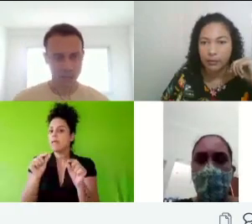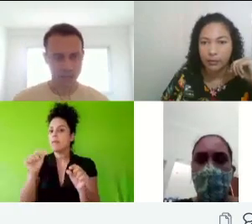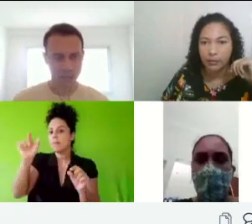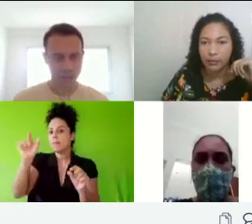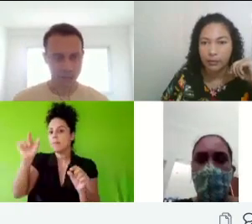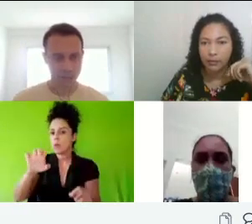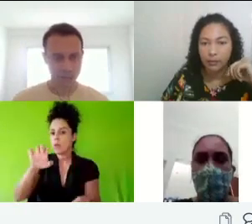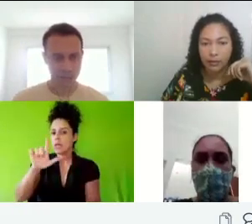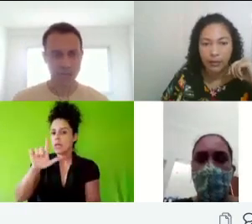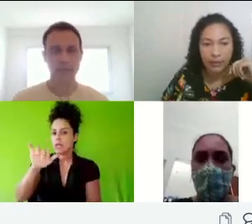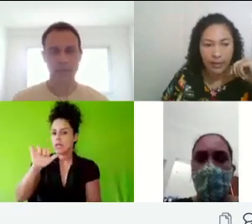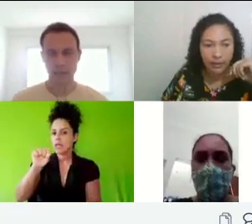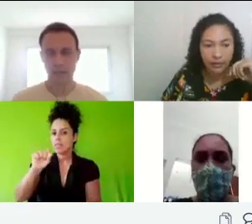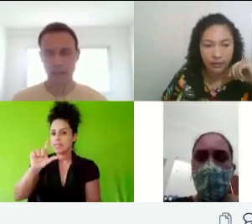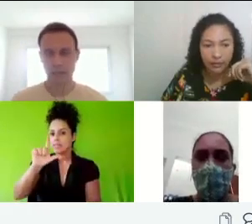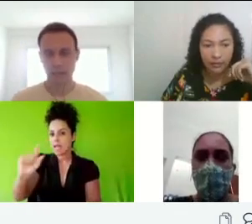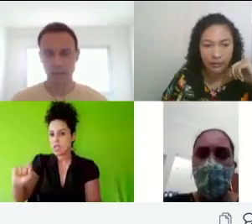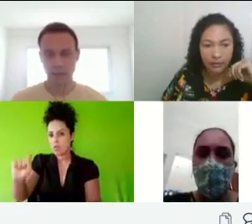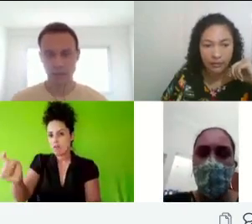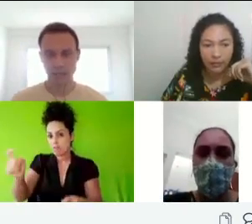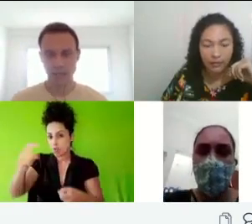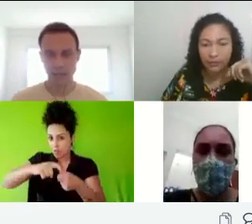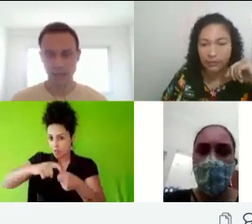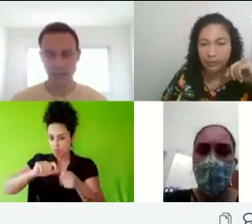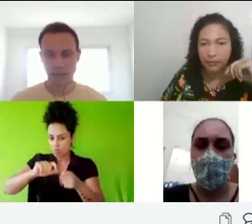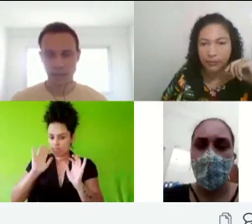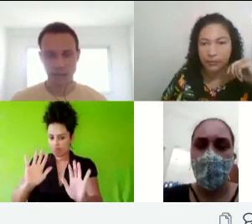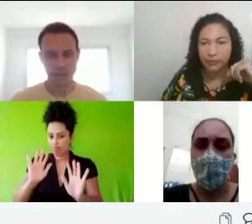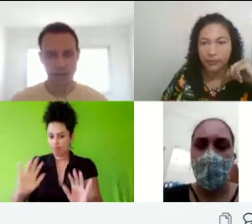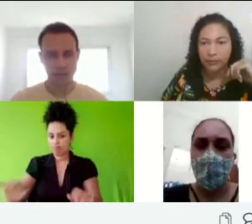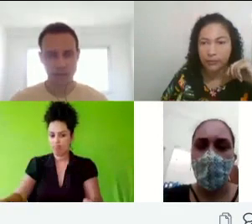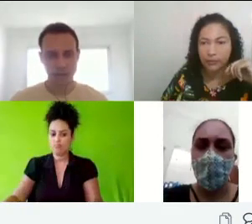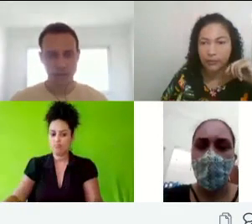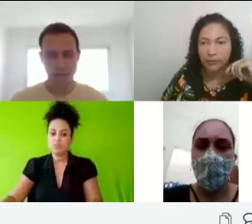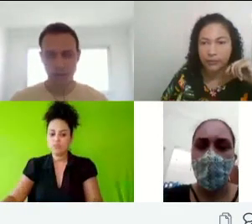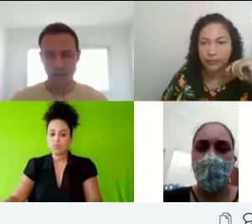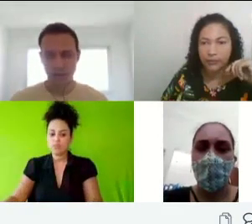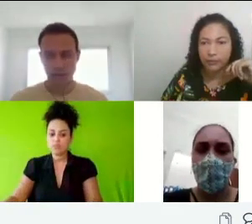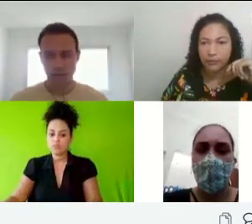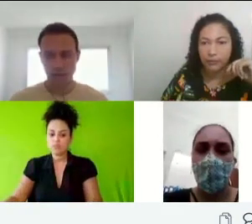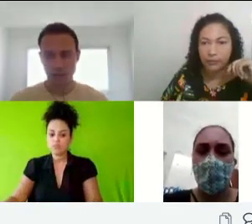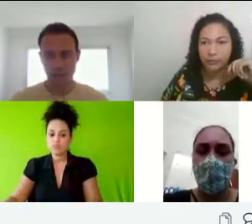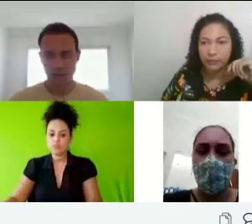Ele saiu? Deixa eu ver. Ele Ah, saiu. tá. Tá. Vamos aguardar aqui, então.